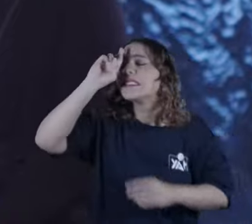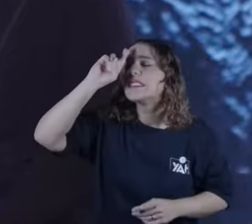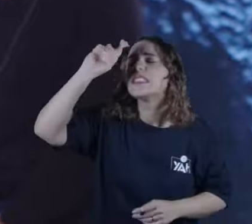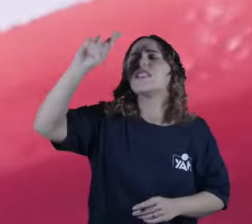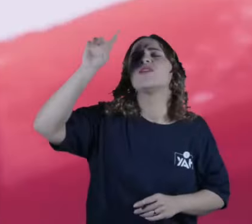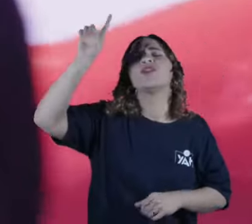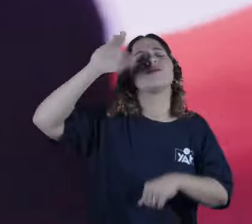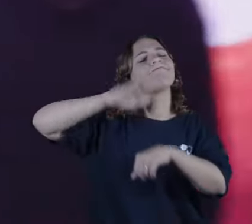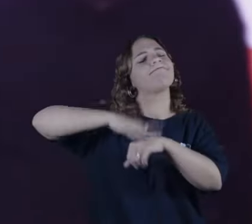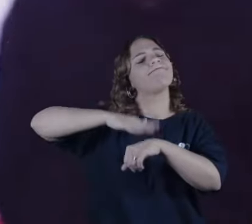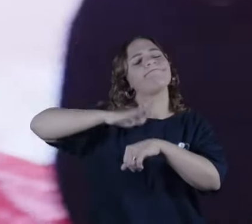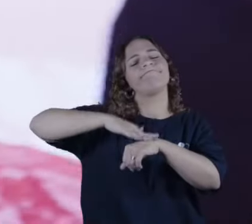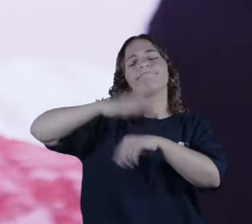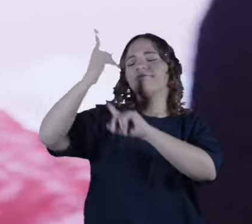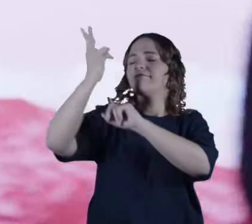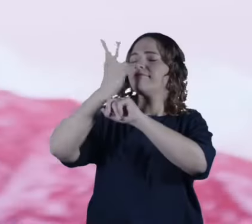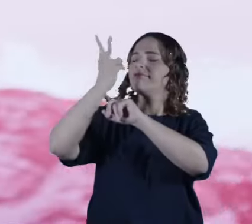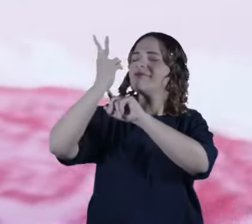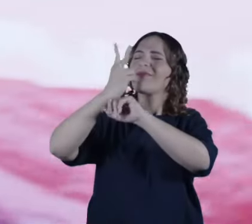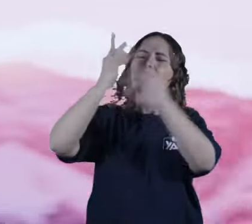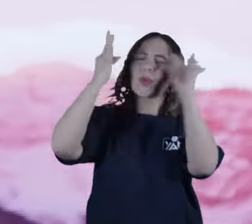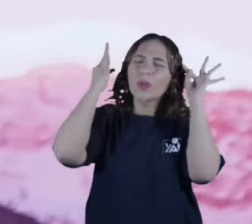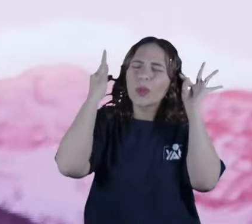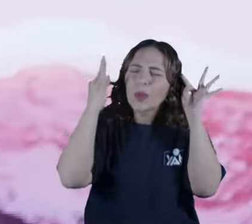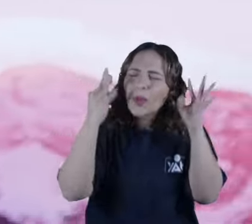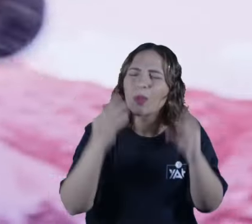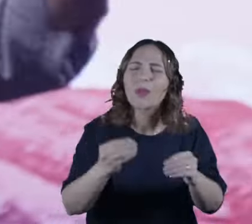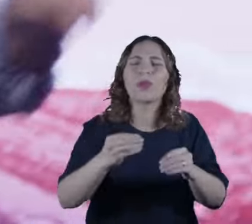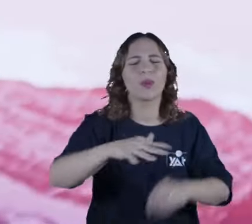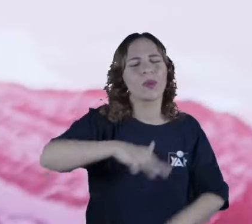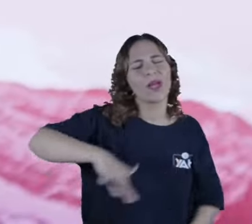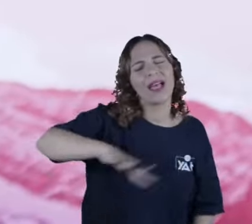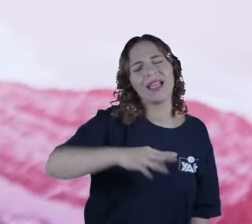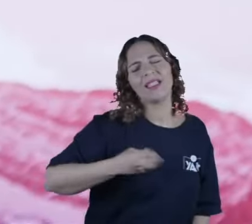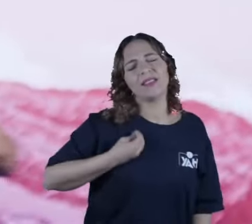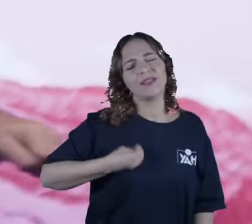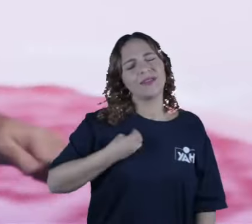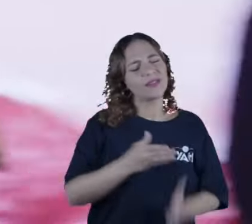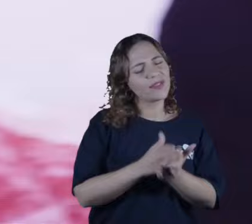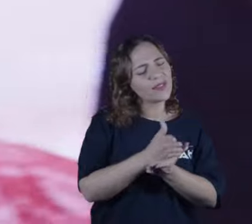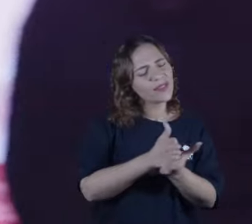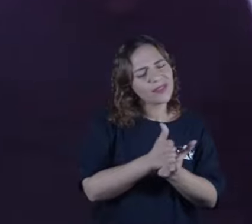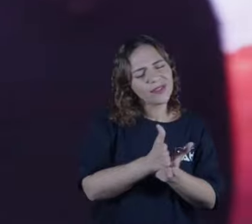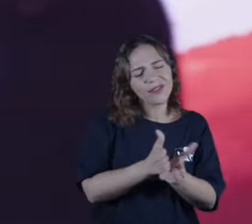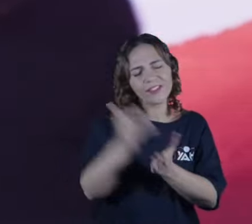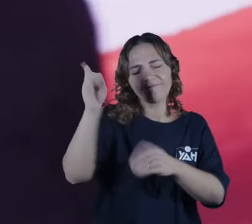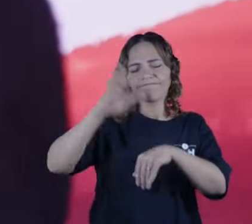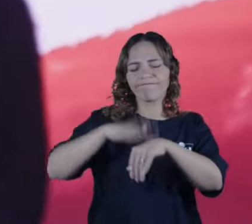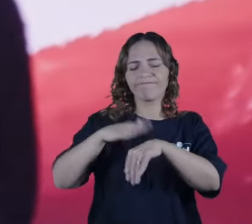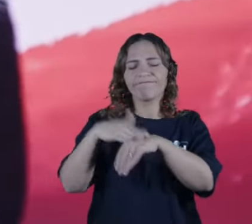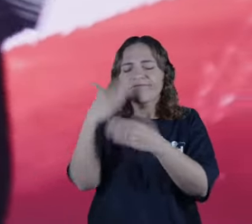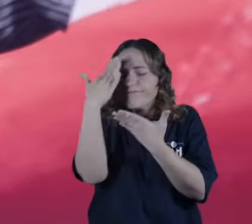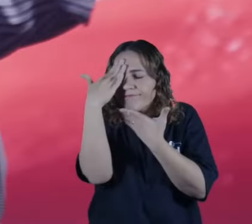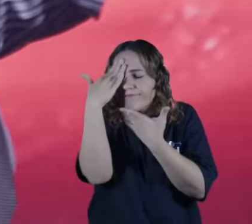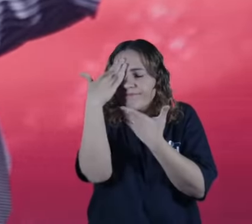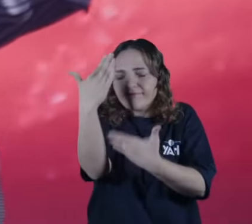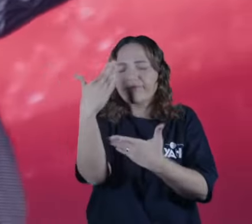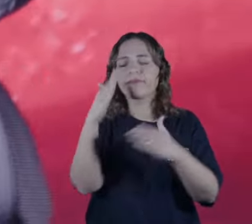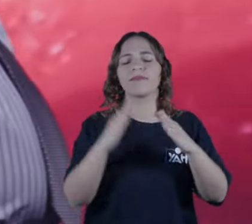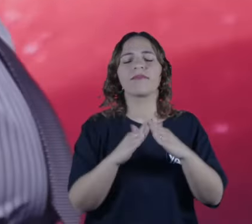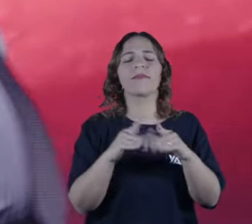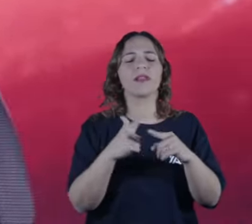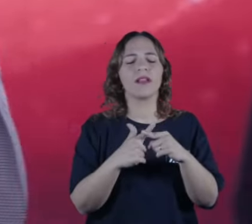Tu és a nossa provisão em todas as áreas, em todos os segmentos. Obrigado pela Tua